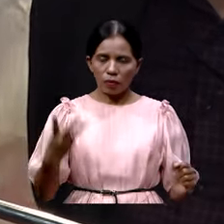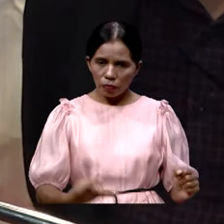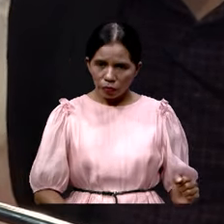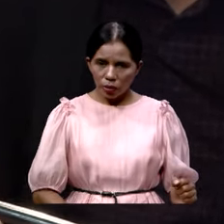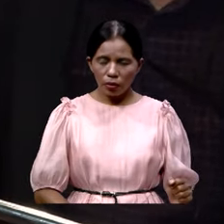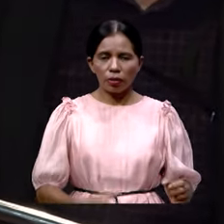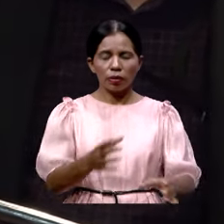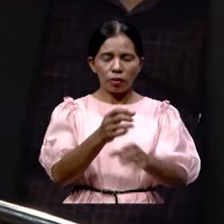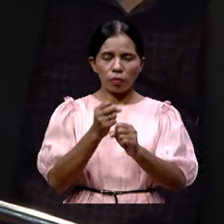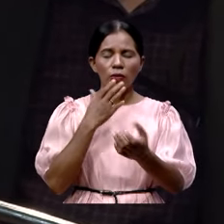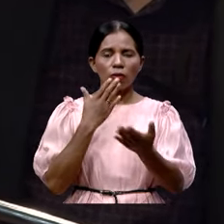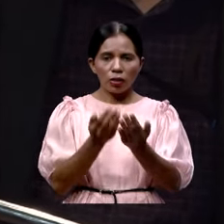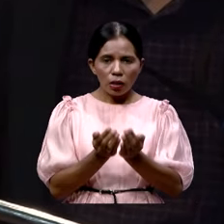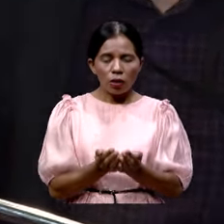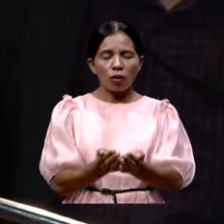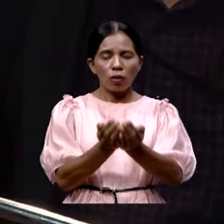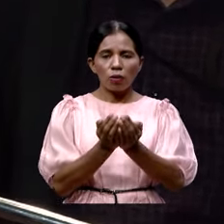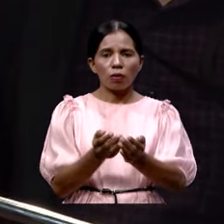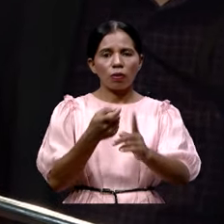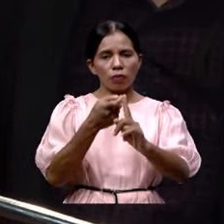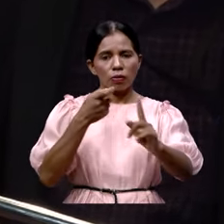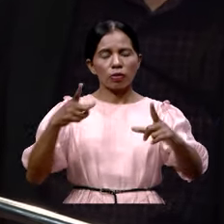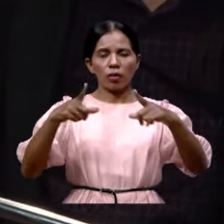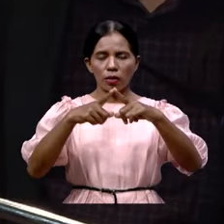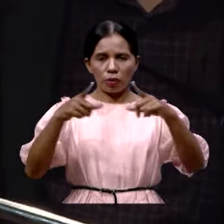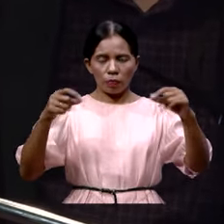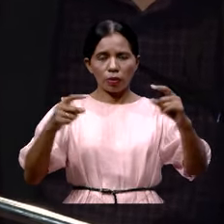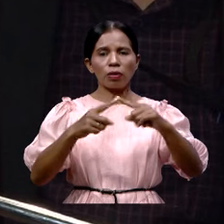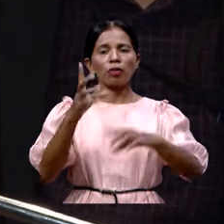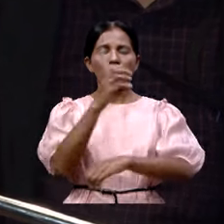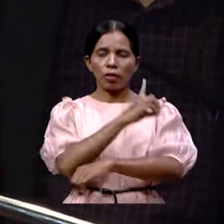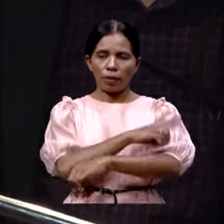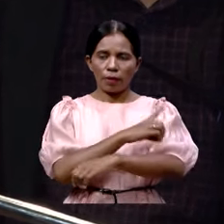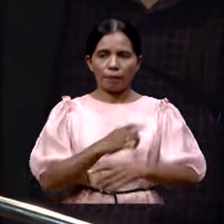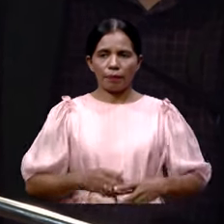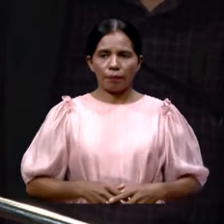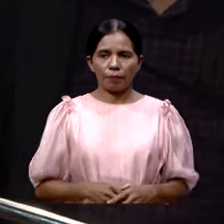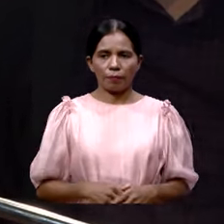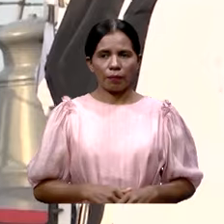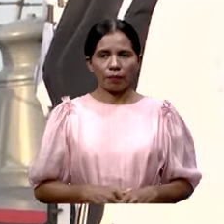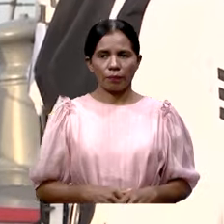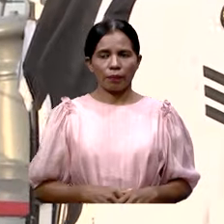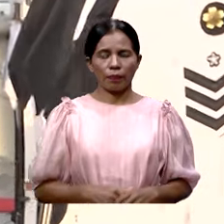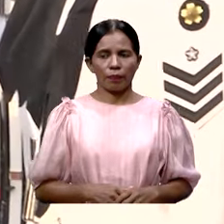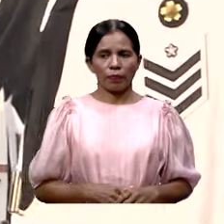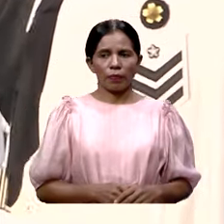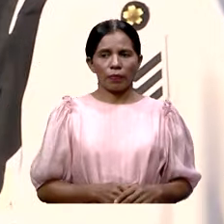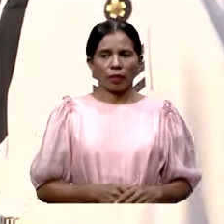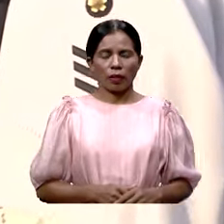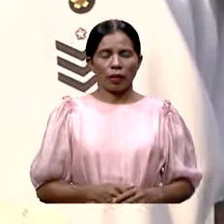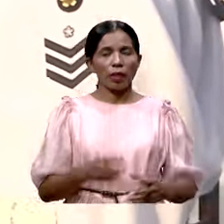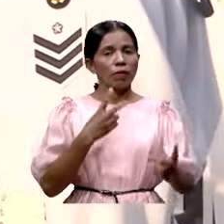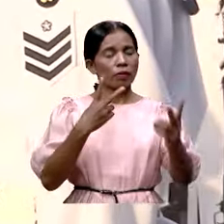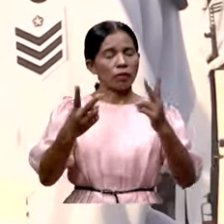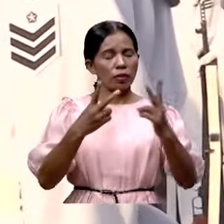Hodiak Roahi Murasame Ohin. Between Japan and Timor-Leste. Visita